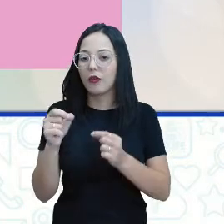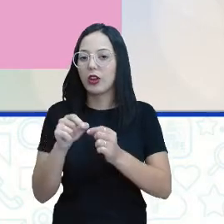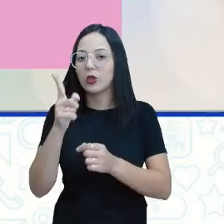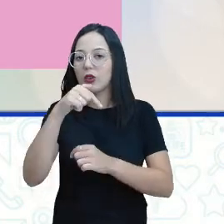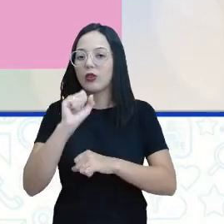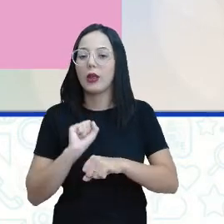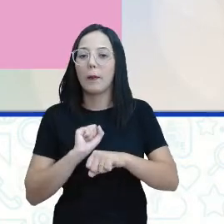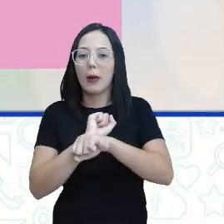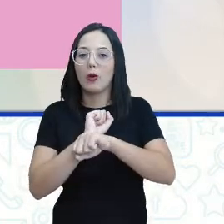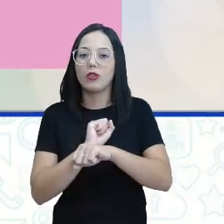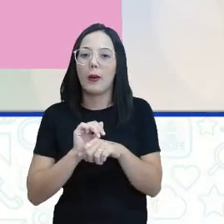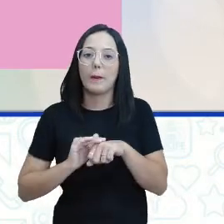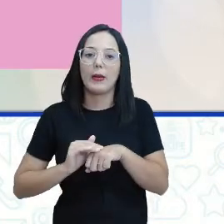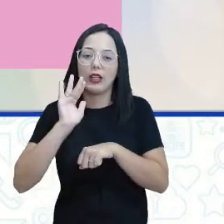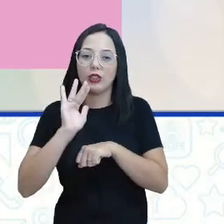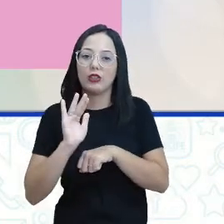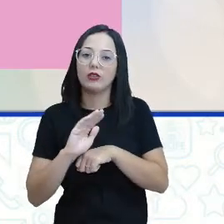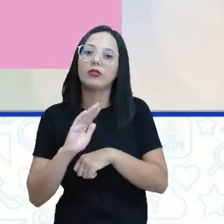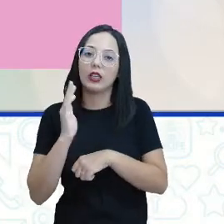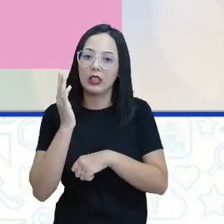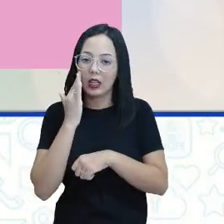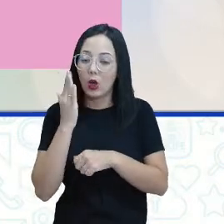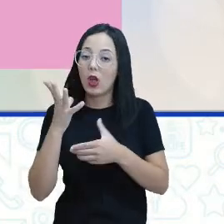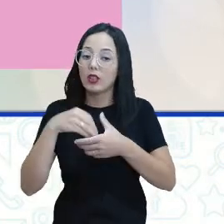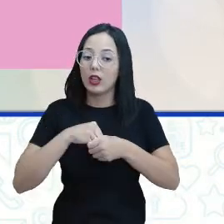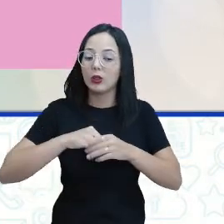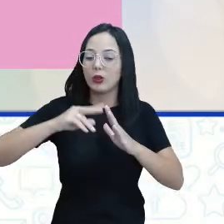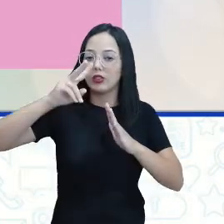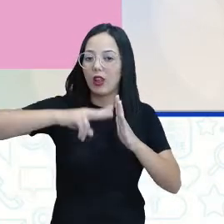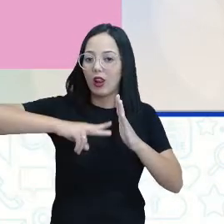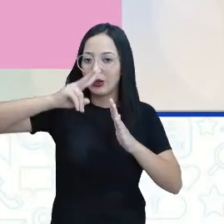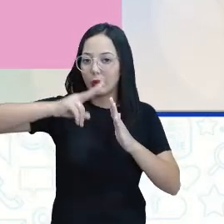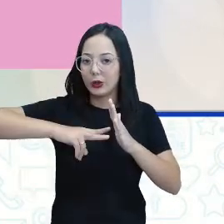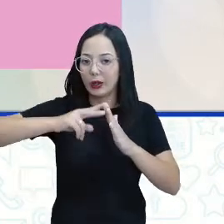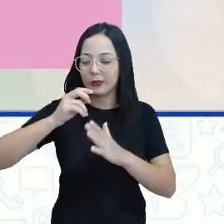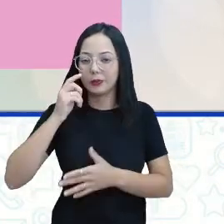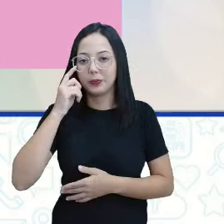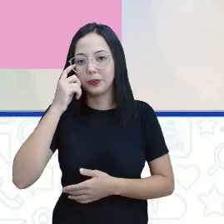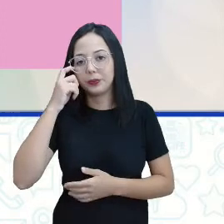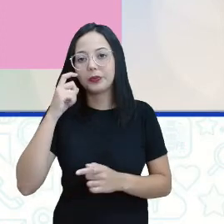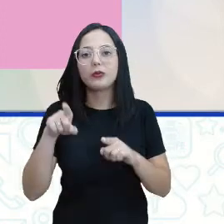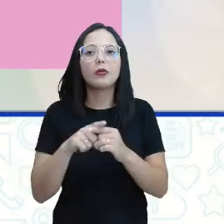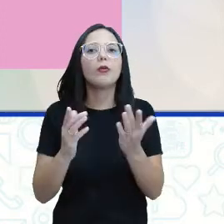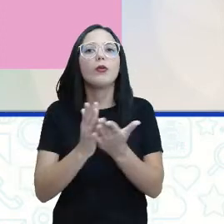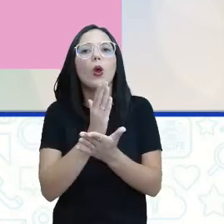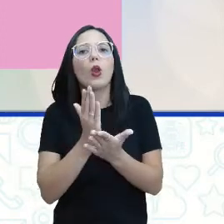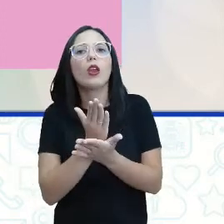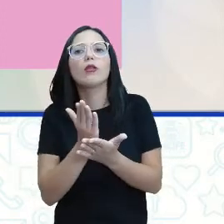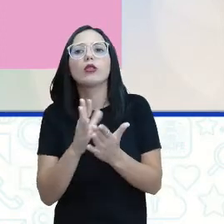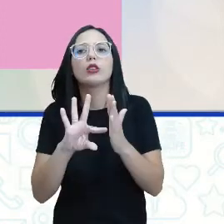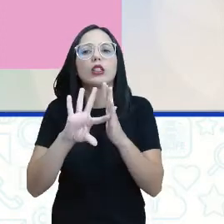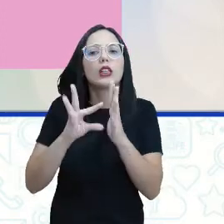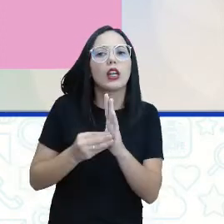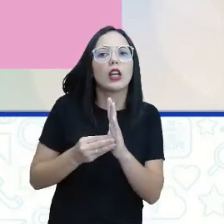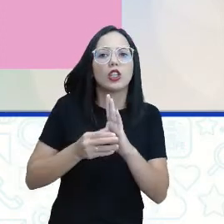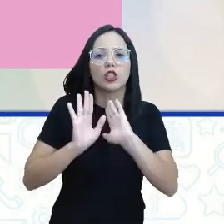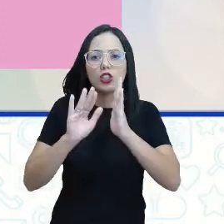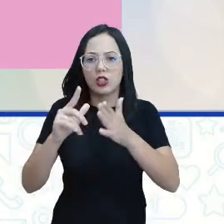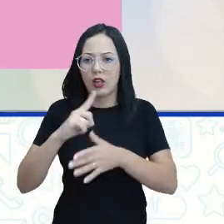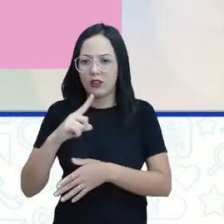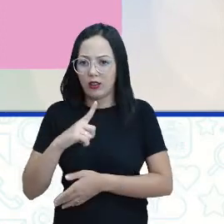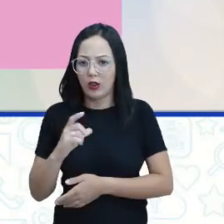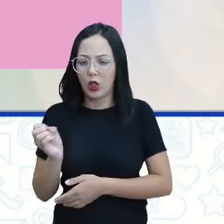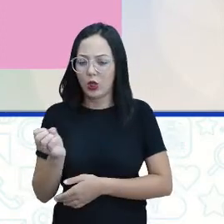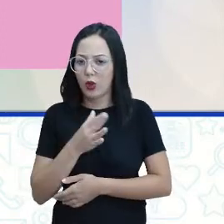pausa um pouquinho maior na leitura, tá? E as obras? A igreja já haverá